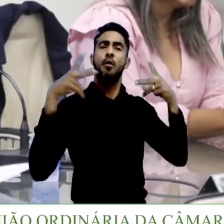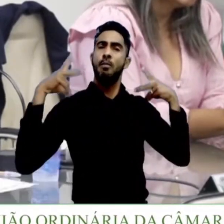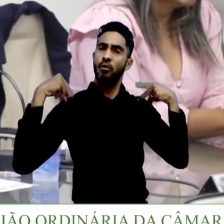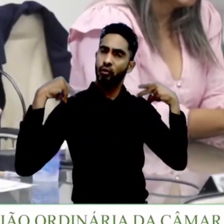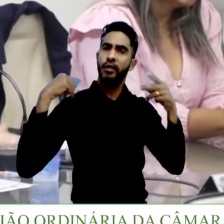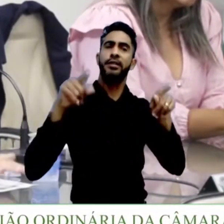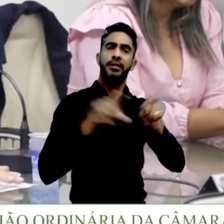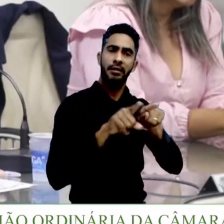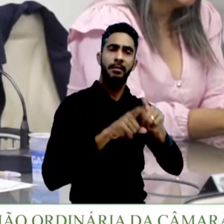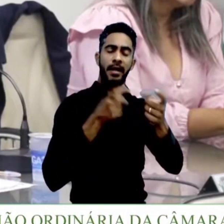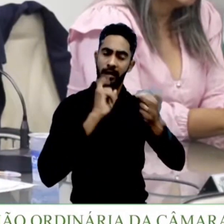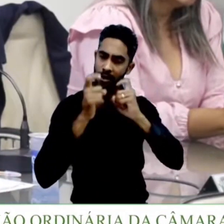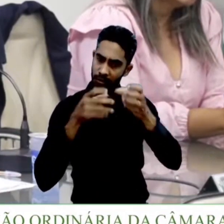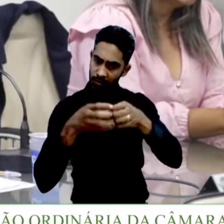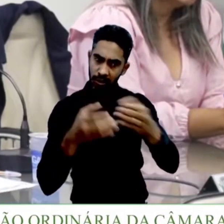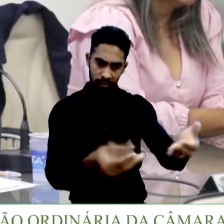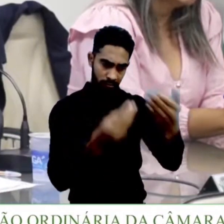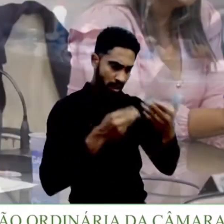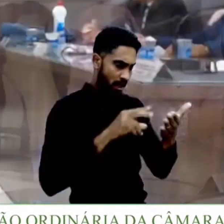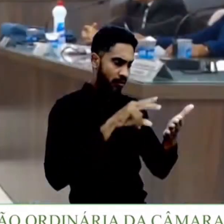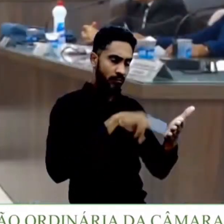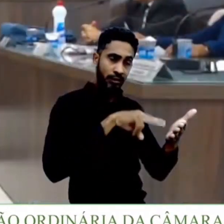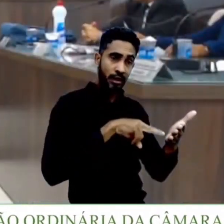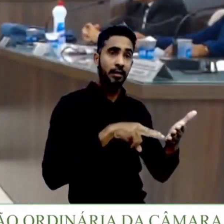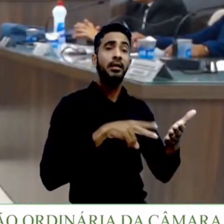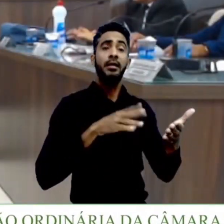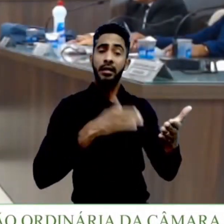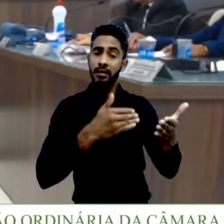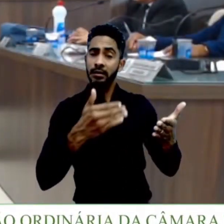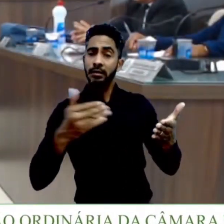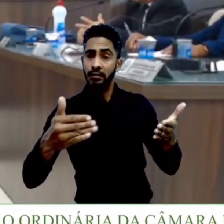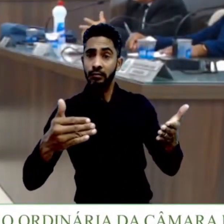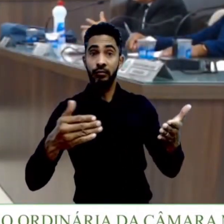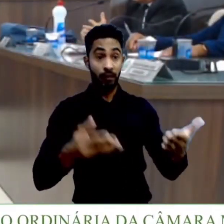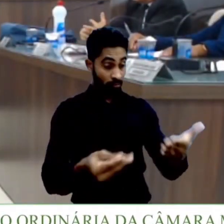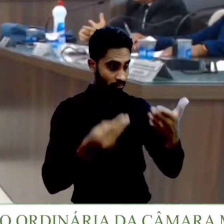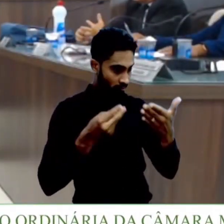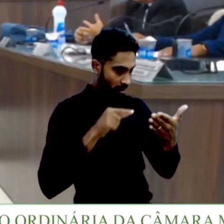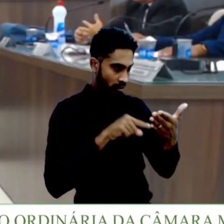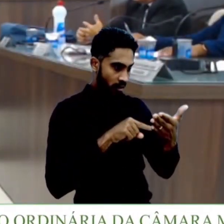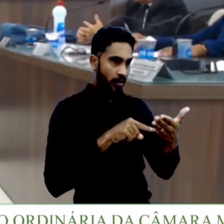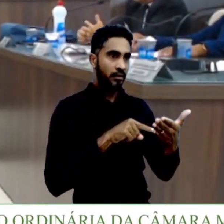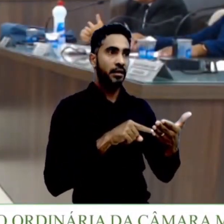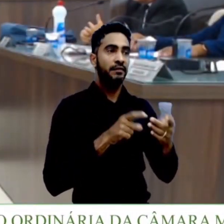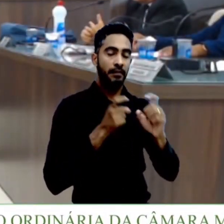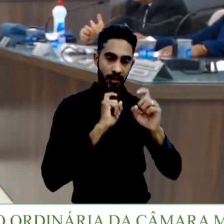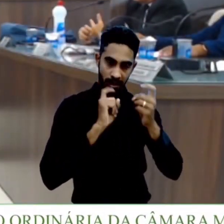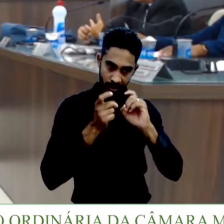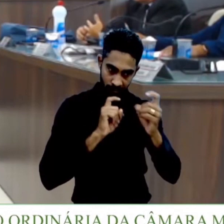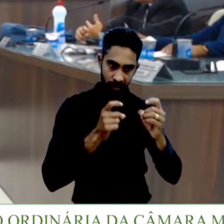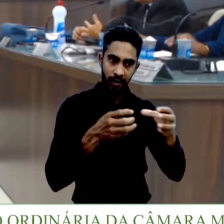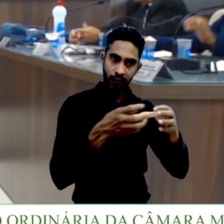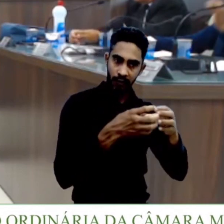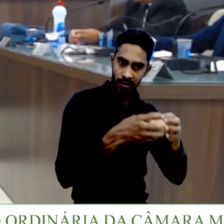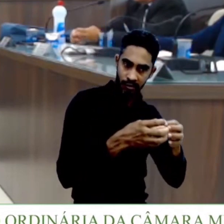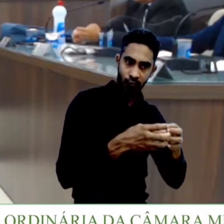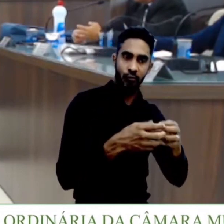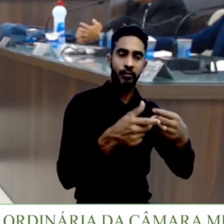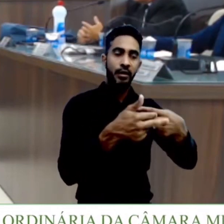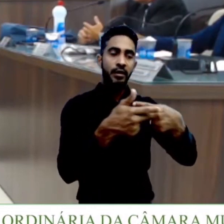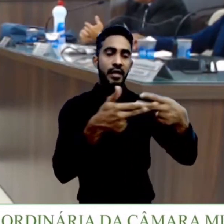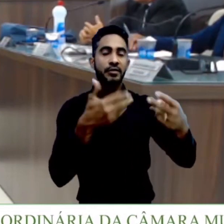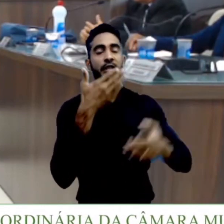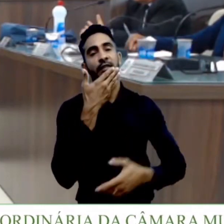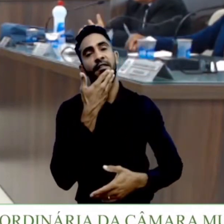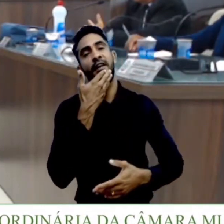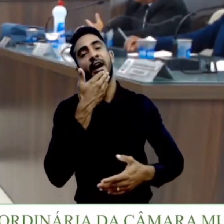vão reunir entre eles, trazer a demanda por escrito. E assim sucessivamente, quando vier a discussão, vamos reunir com essa determinada classe, as coisas vão ficar